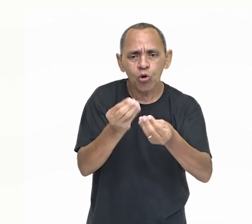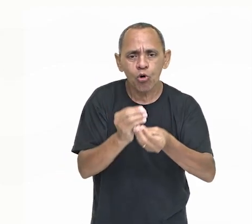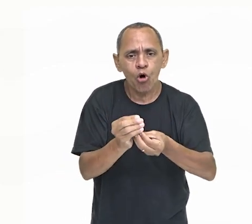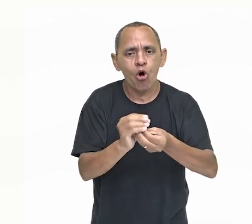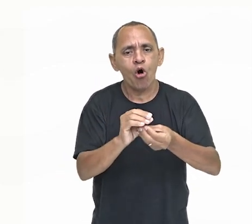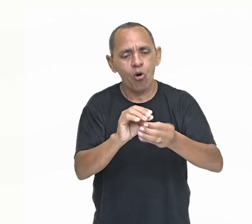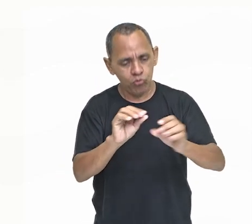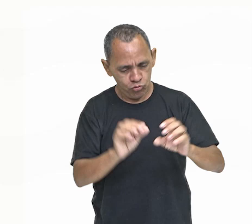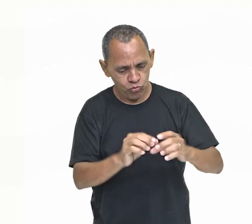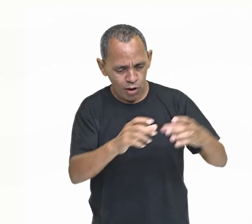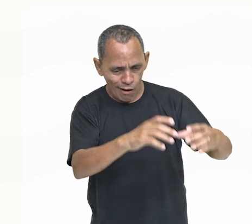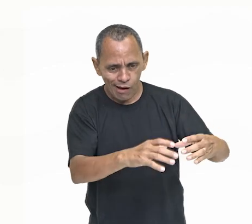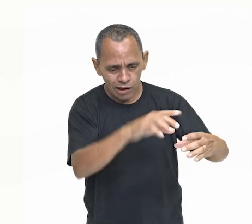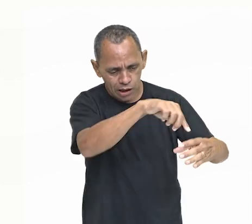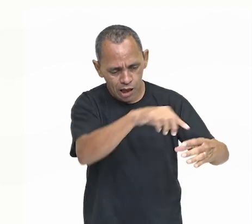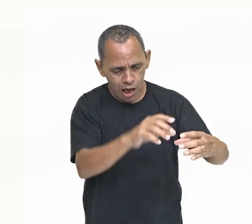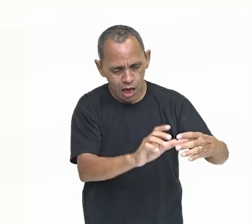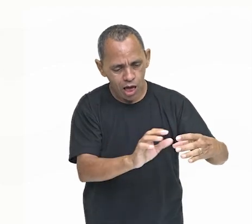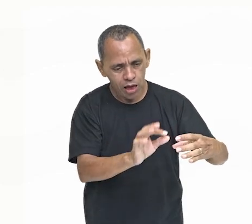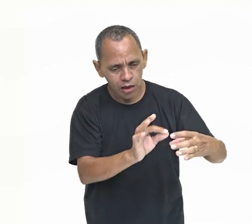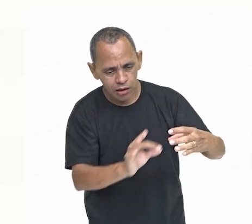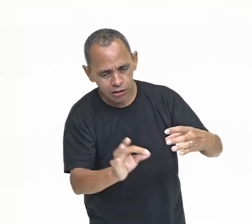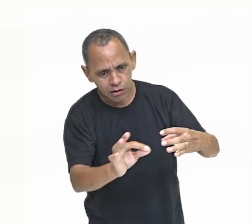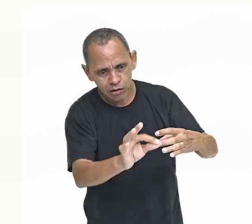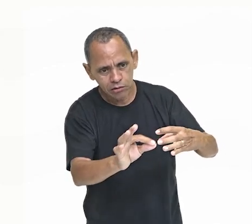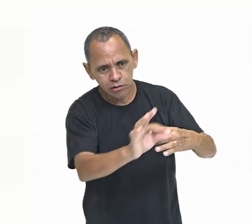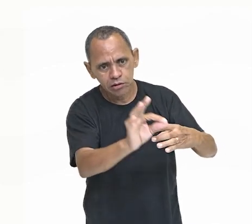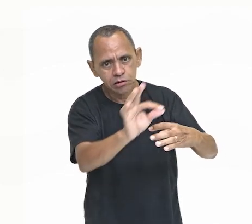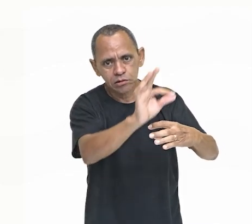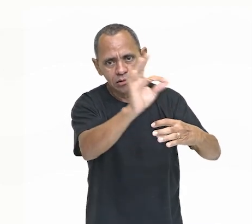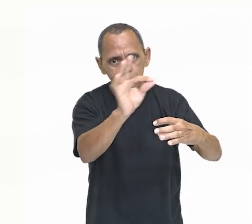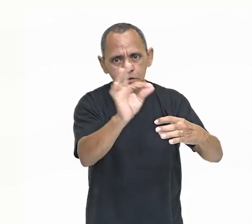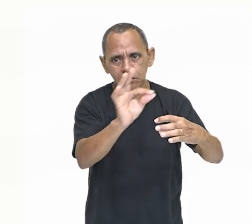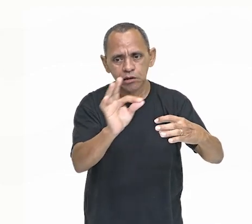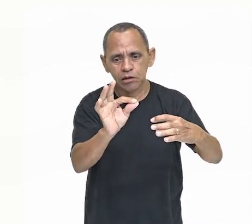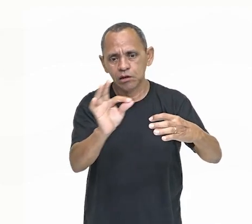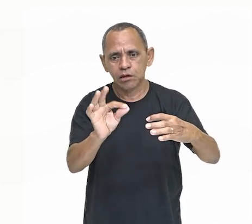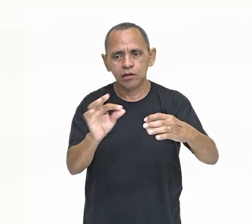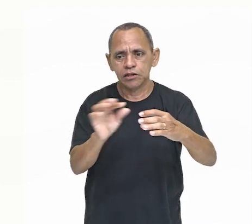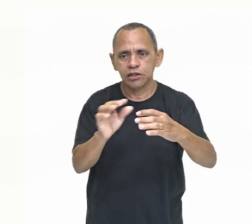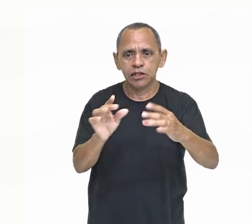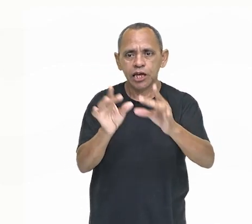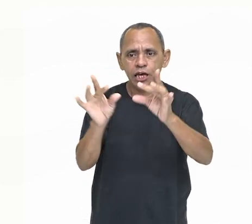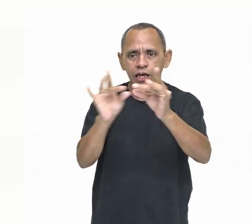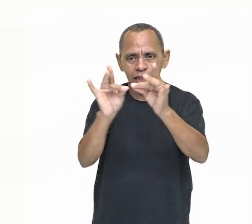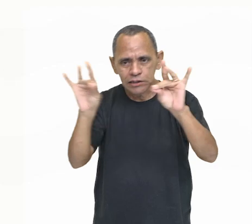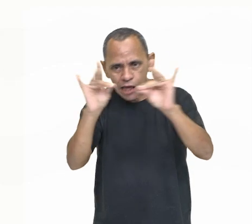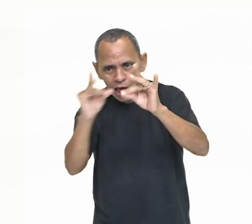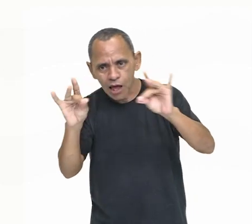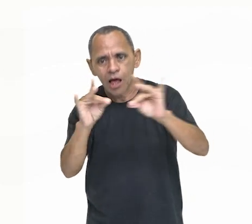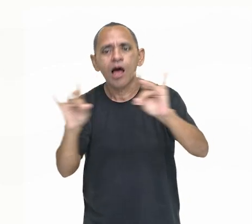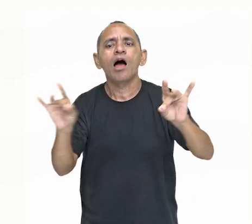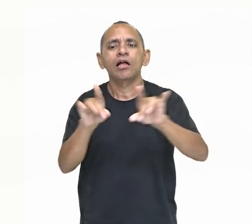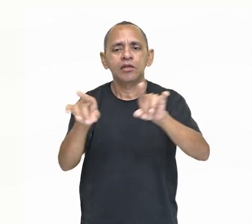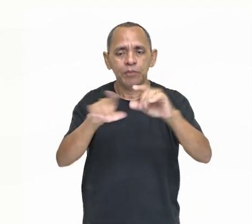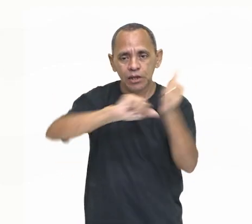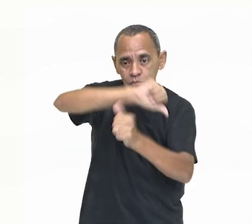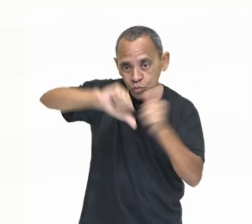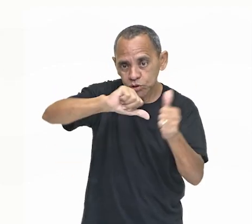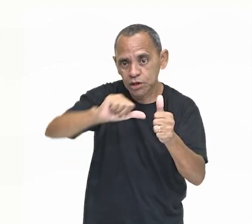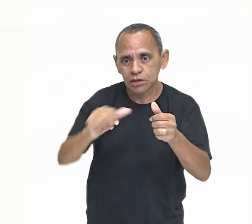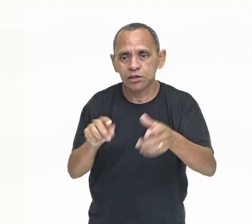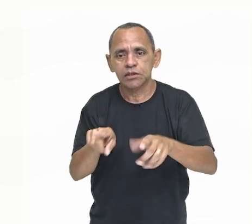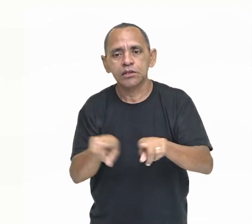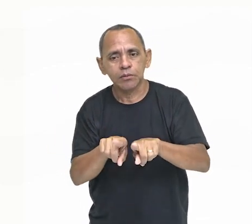caso, para que eu forneça e ela me dê uma energia, que ela vem da energia elétrica e se